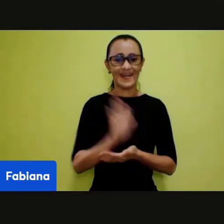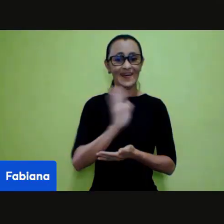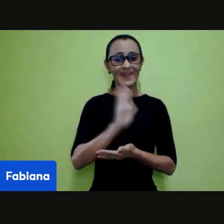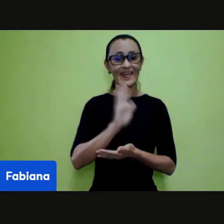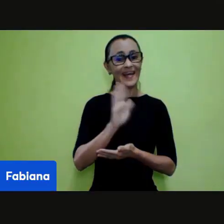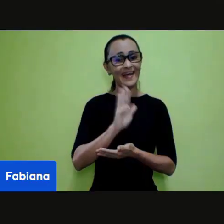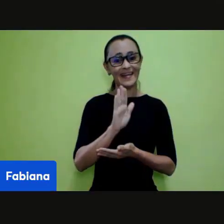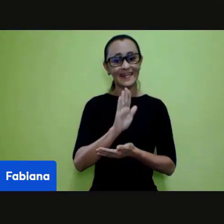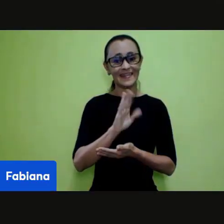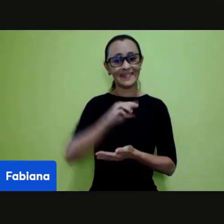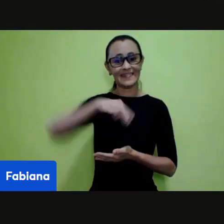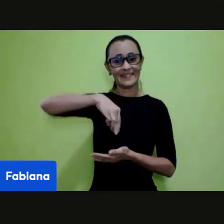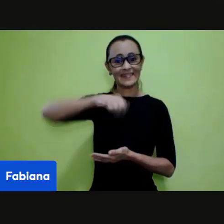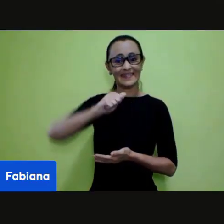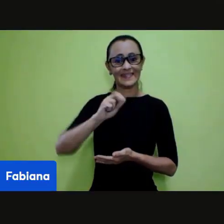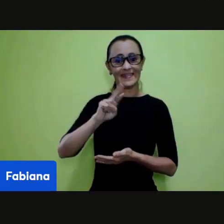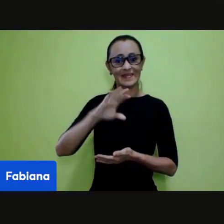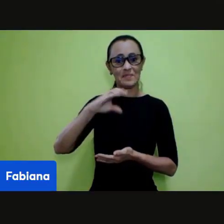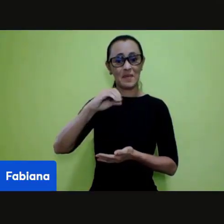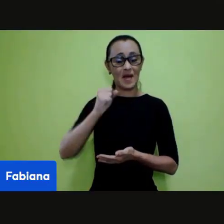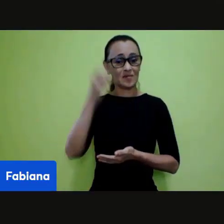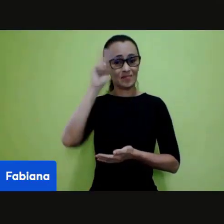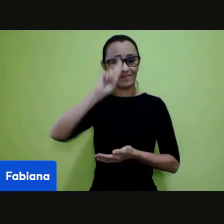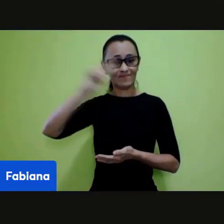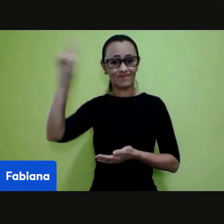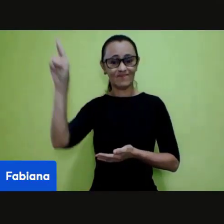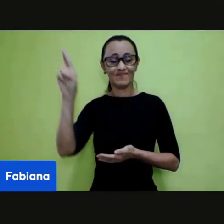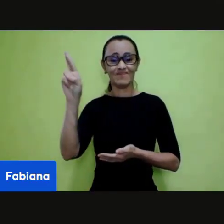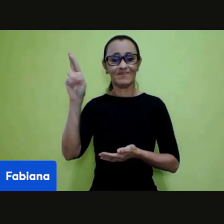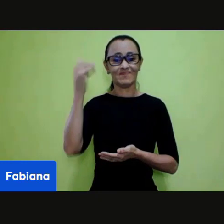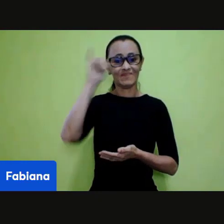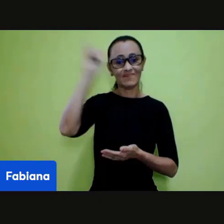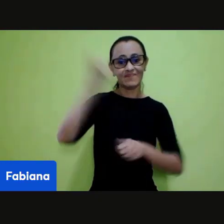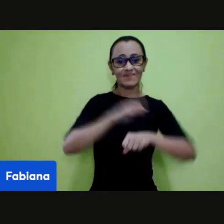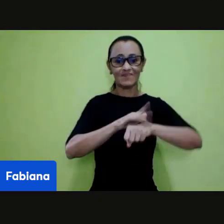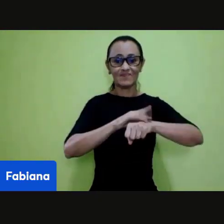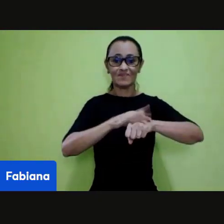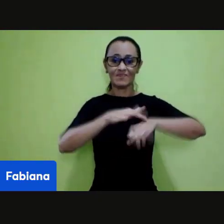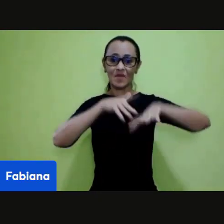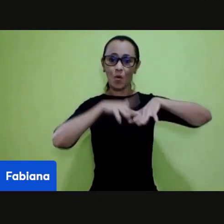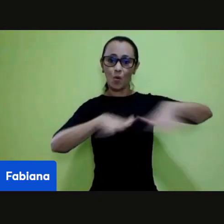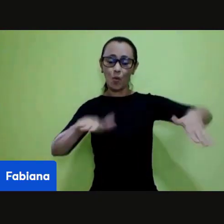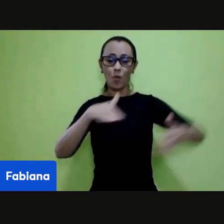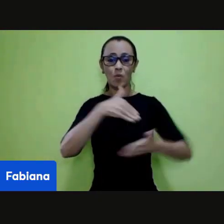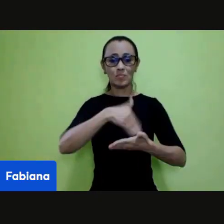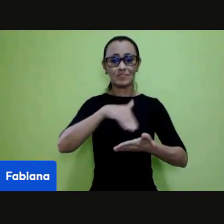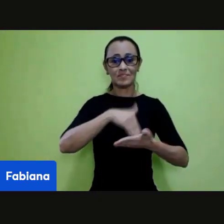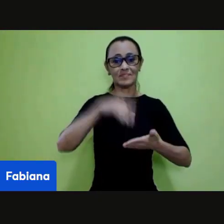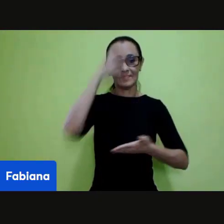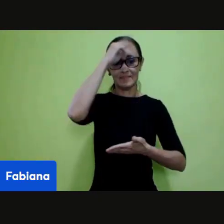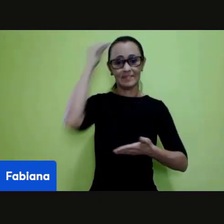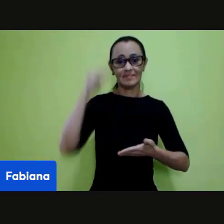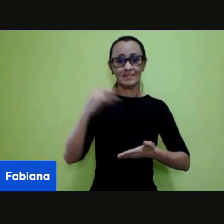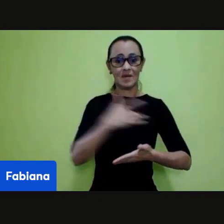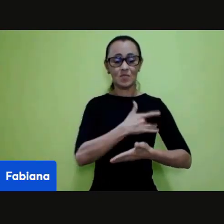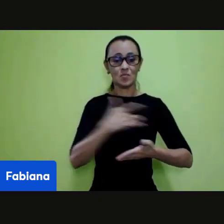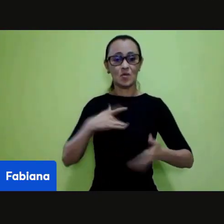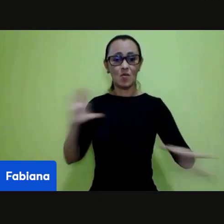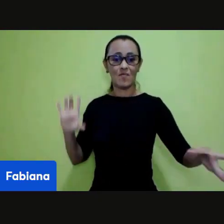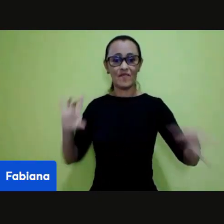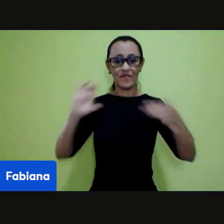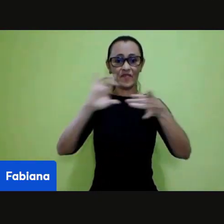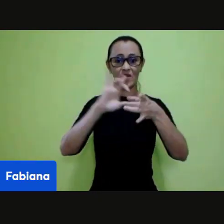Olá, Marcos Luiz de Oliveira, Coordenadoria de Controle de Endemias Vetoriais, da Secretaria Municipal de Saúde, vinculado